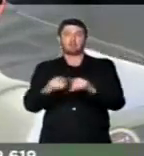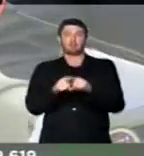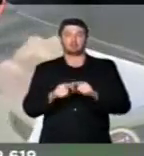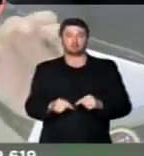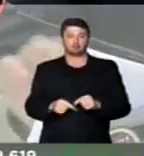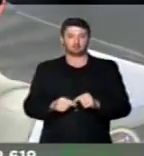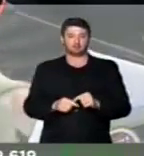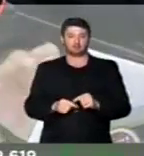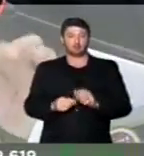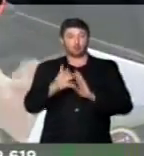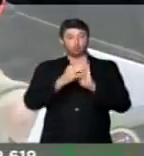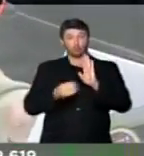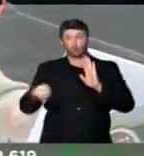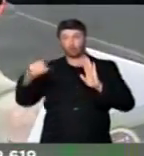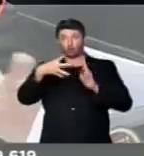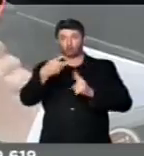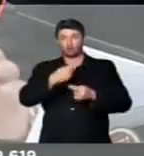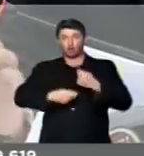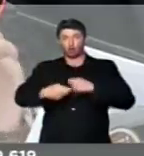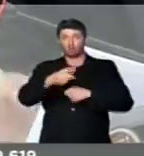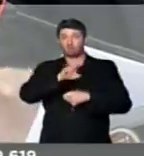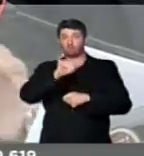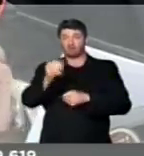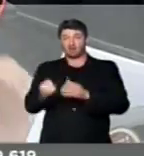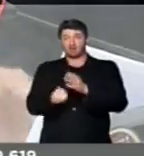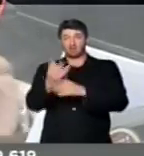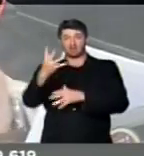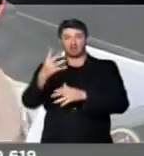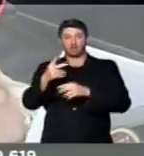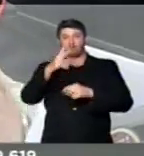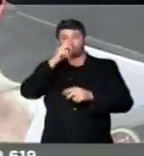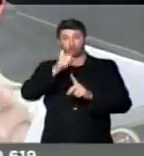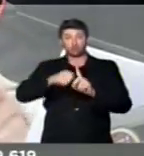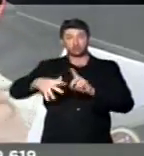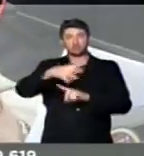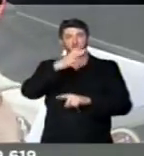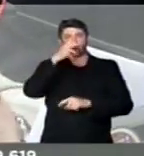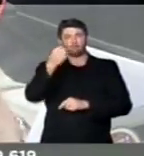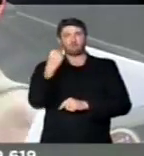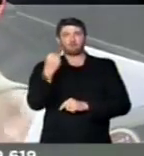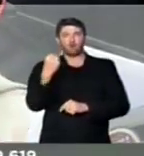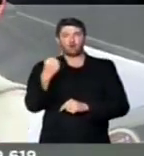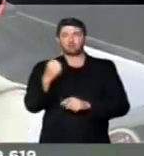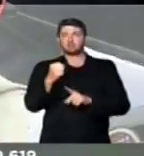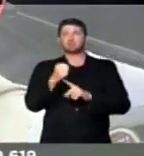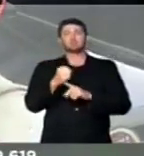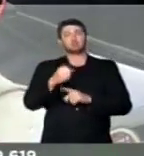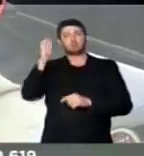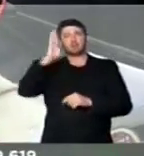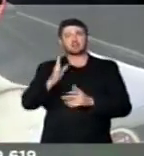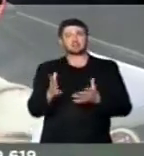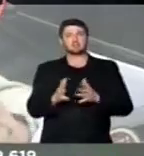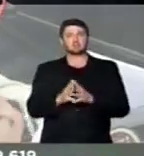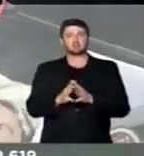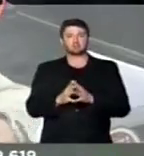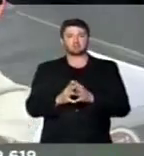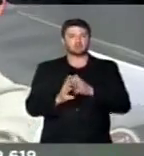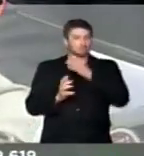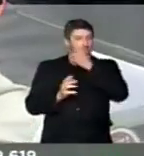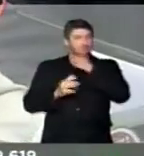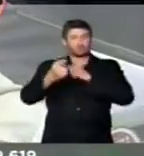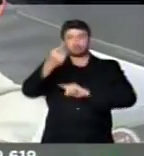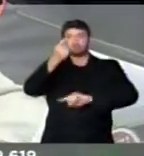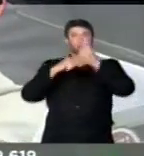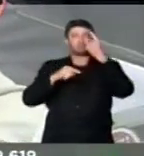Um novo modelo econômico a ser construído com as forças sociais vivas da sociedade brasileira, superando